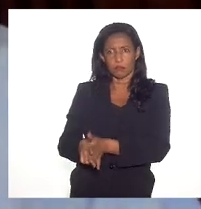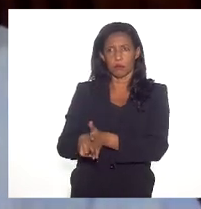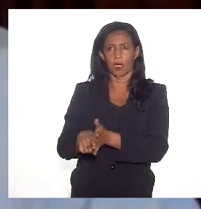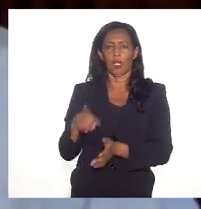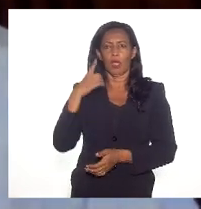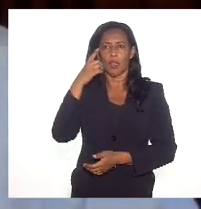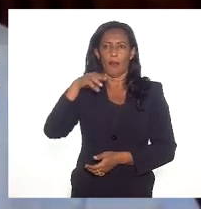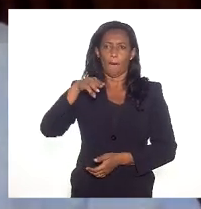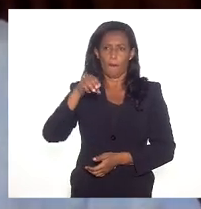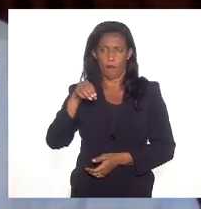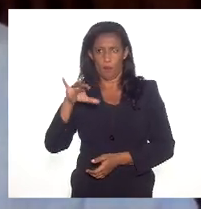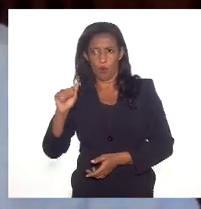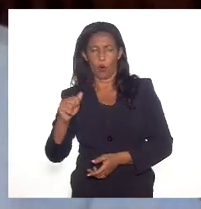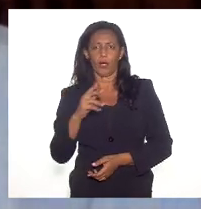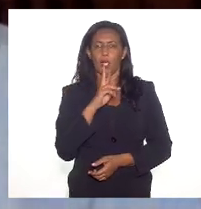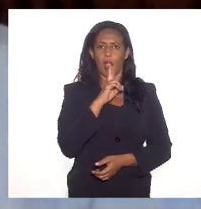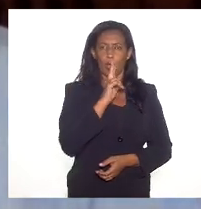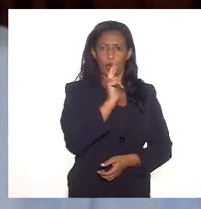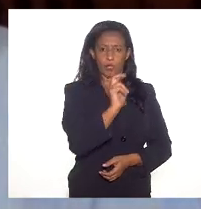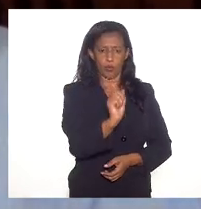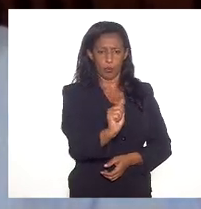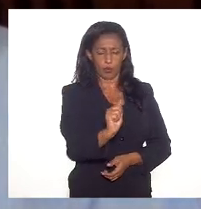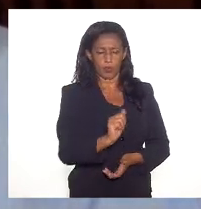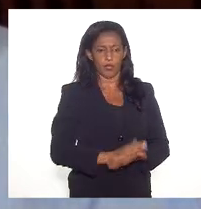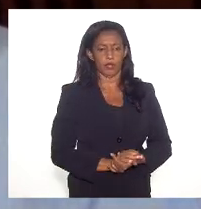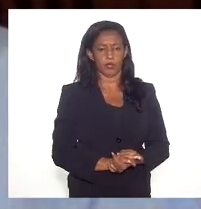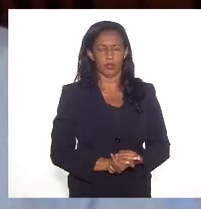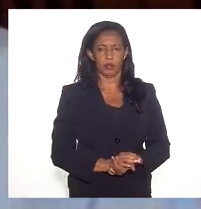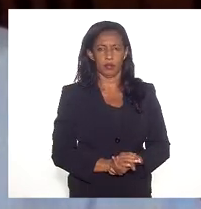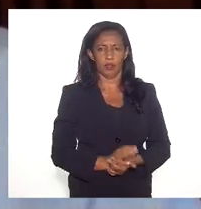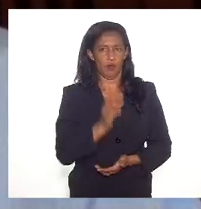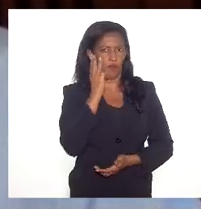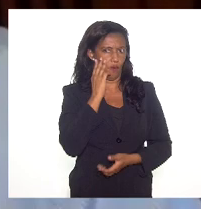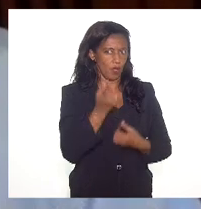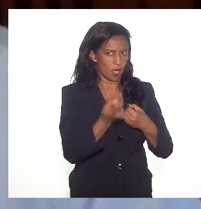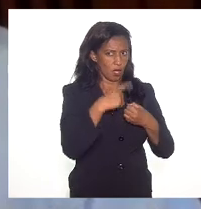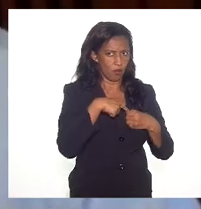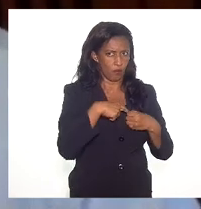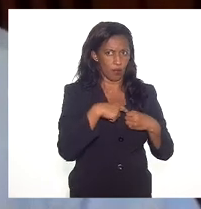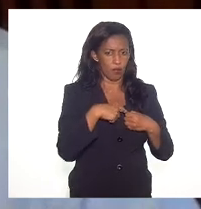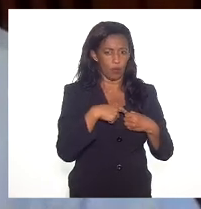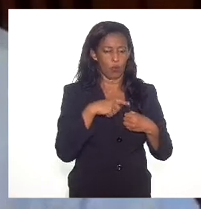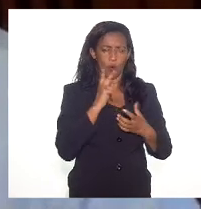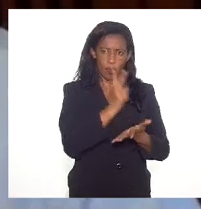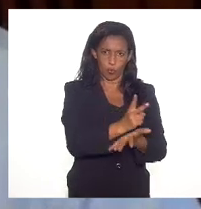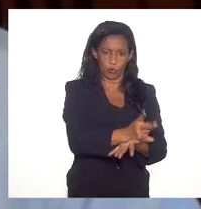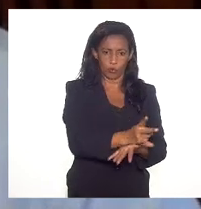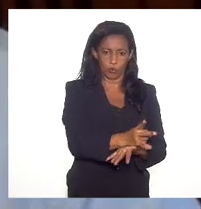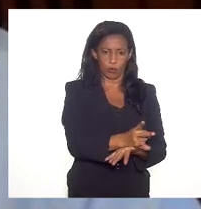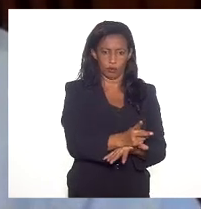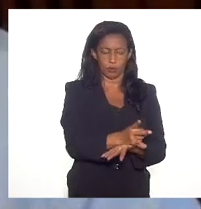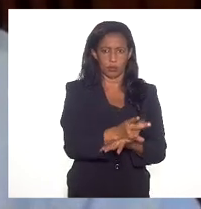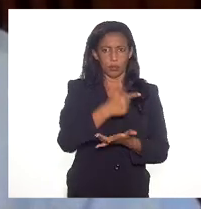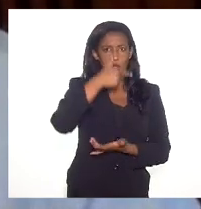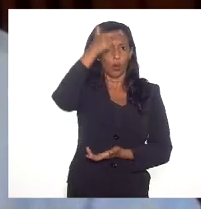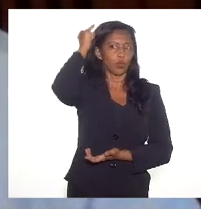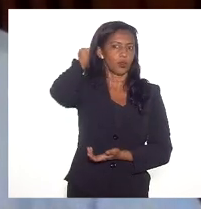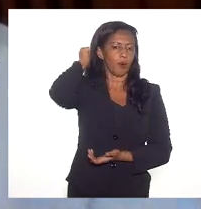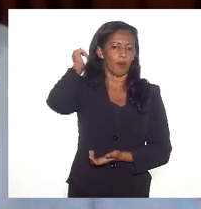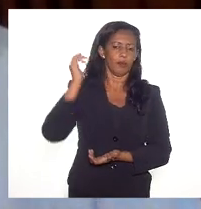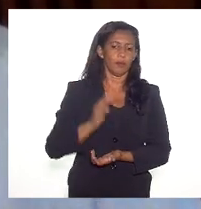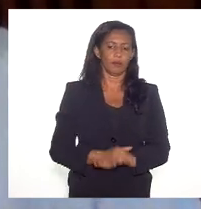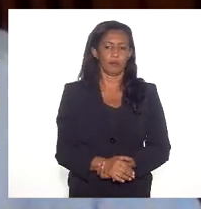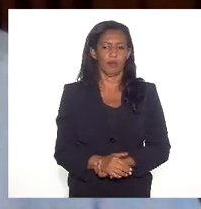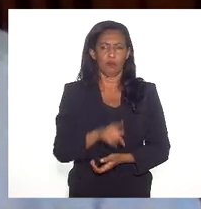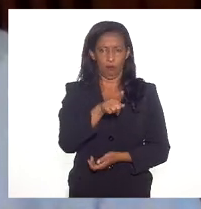Mônica, se assim quiser. O deputado Luiz Paulo já tinha devolvido o pedido de vista. Você quer manter o pedido, deputado Luiz Paulo? Já tinha feito o pedido antes.